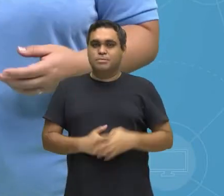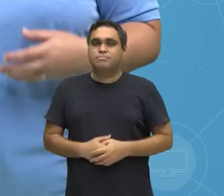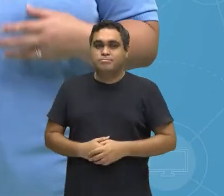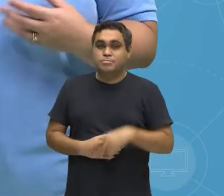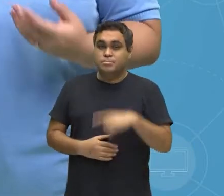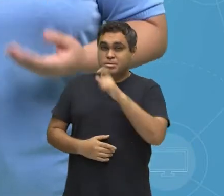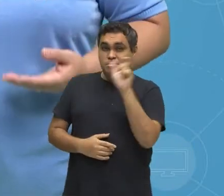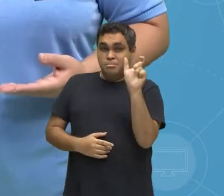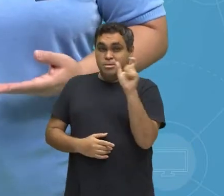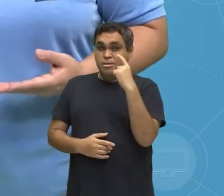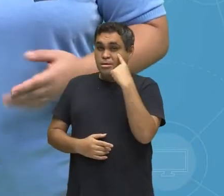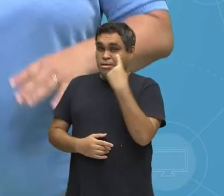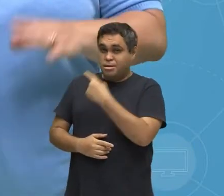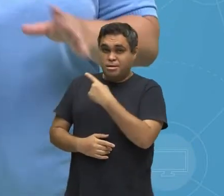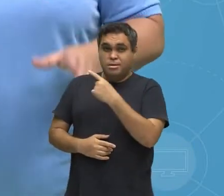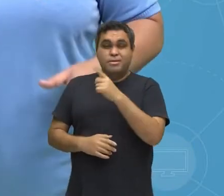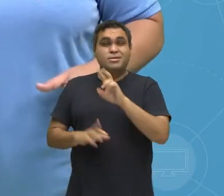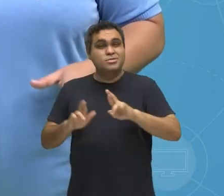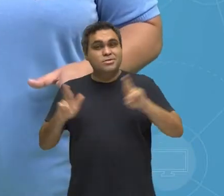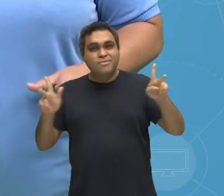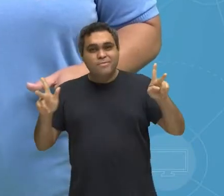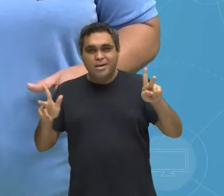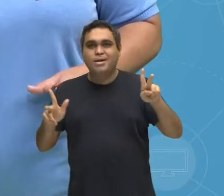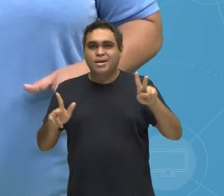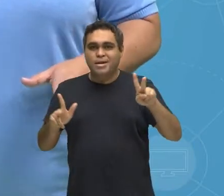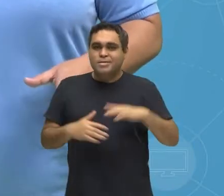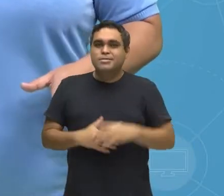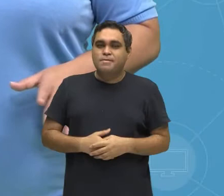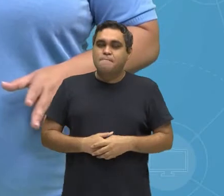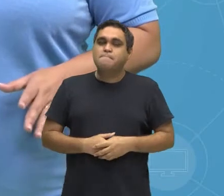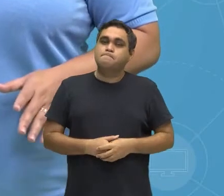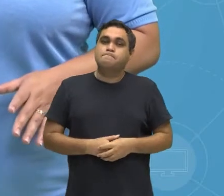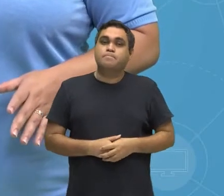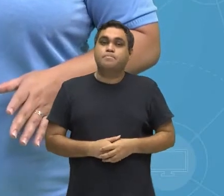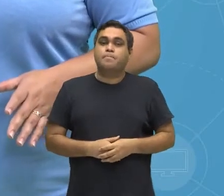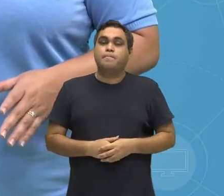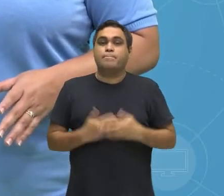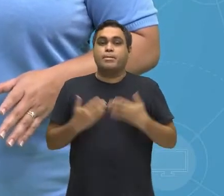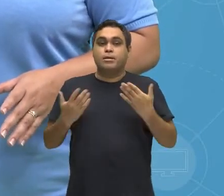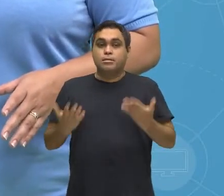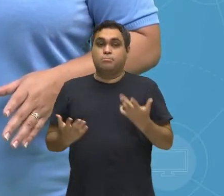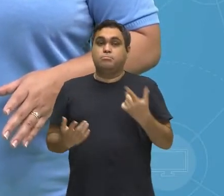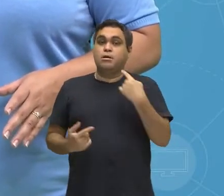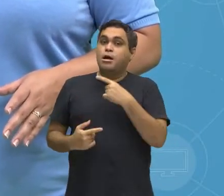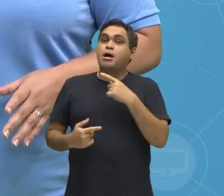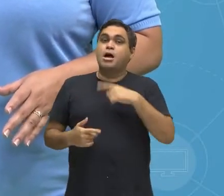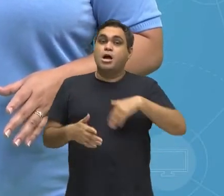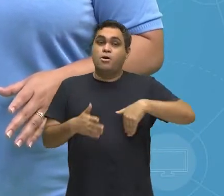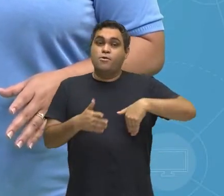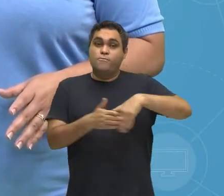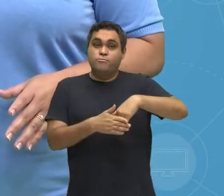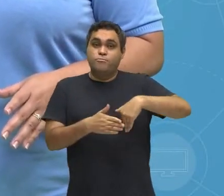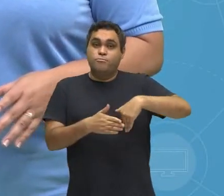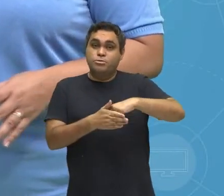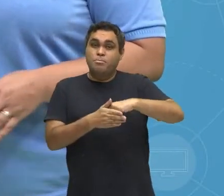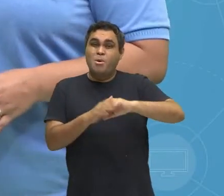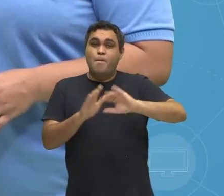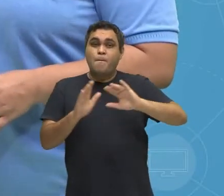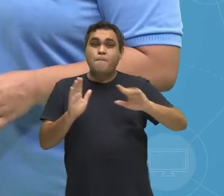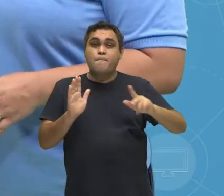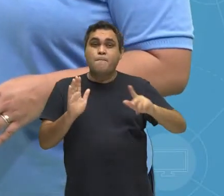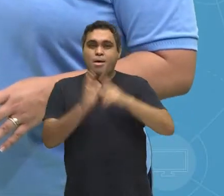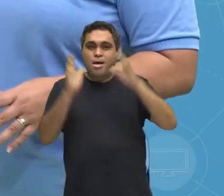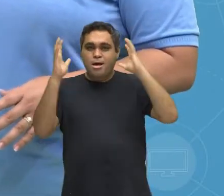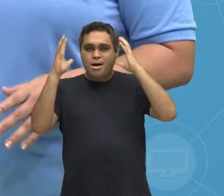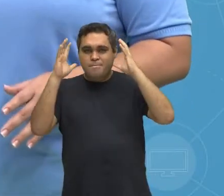ser pronunciada de várias formas. Todas estão corretas, tá bom? Mais conhecido como futebol de cabeça.